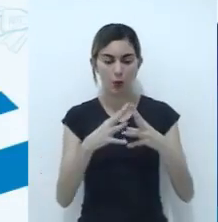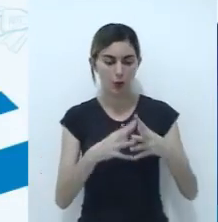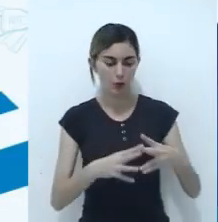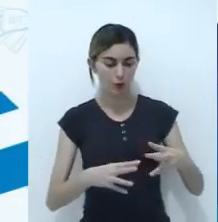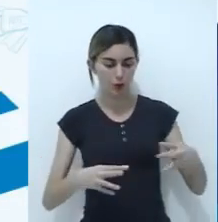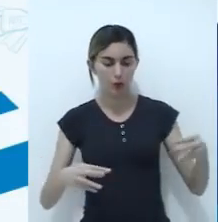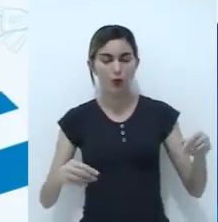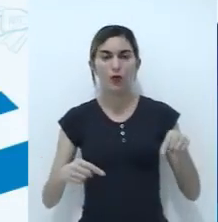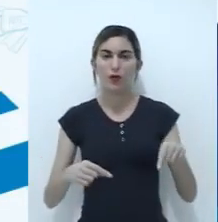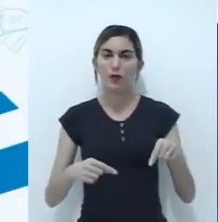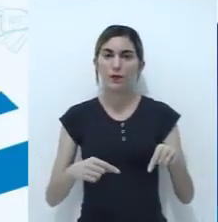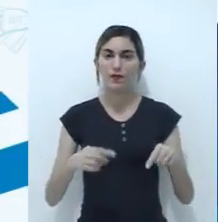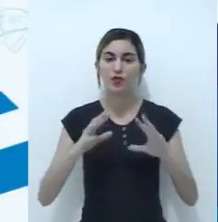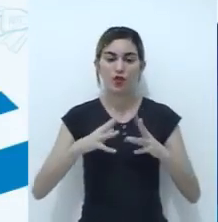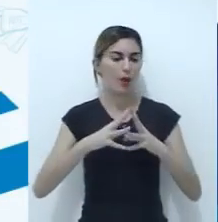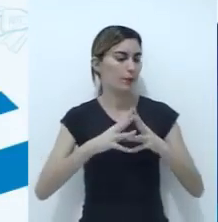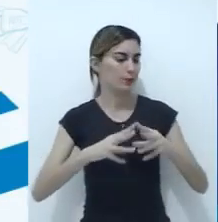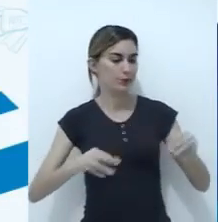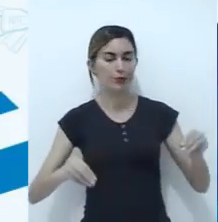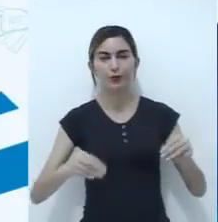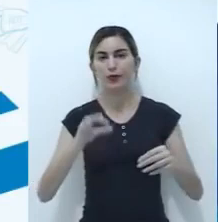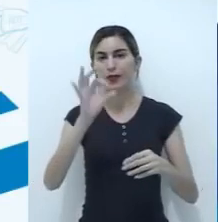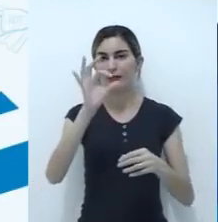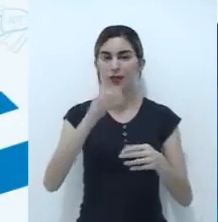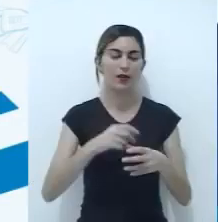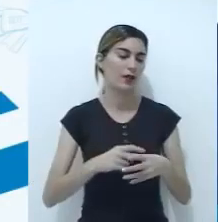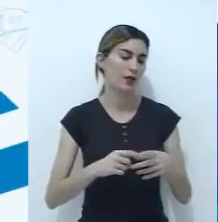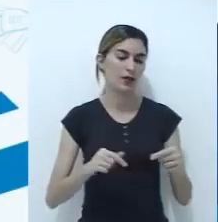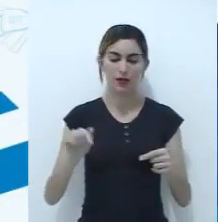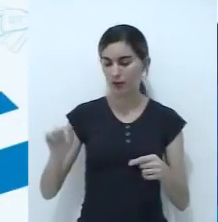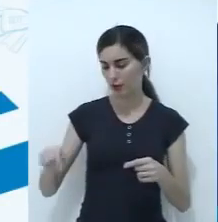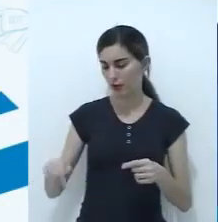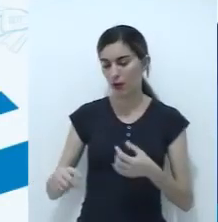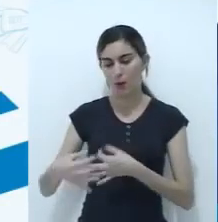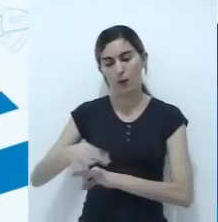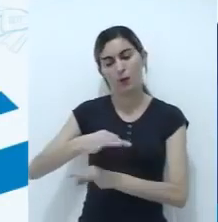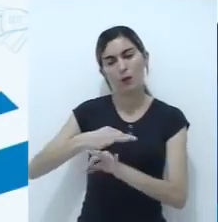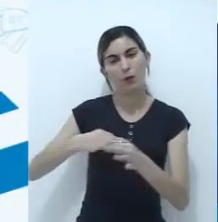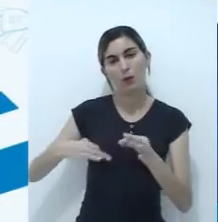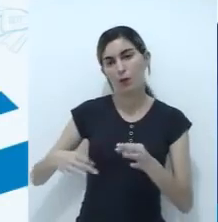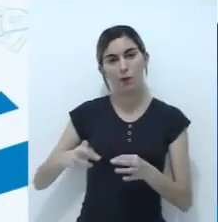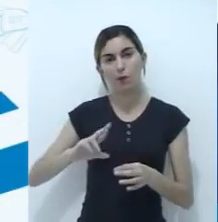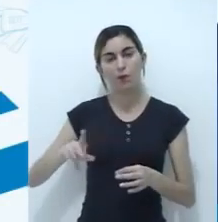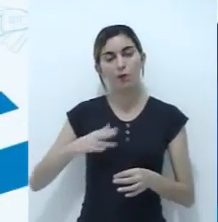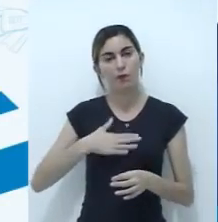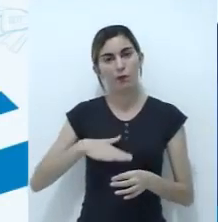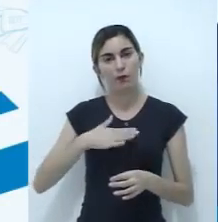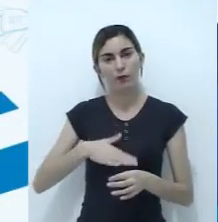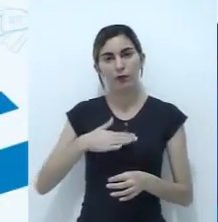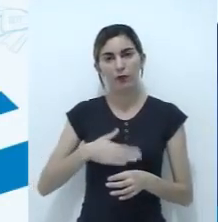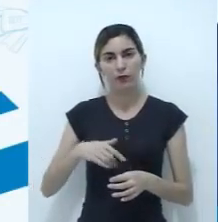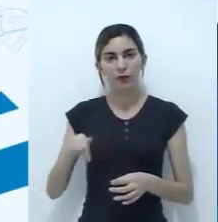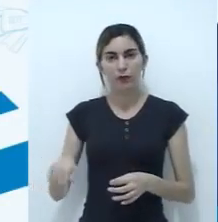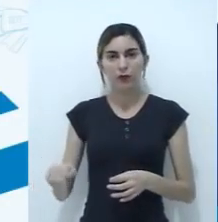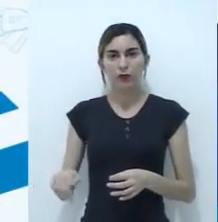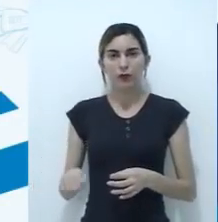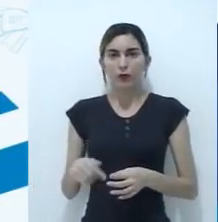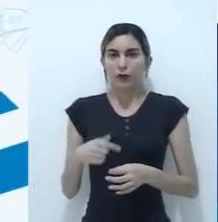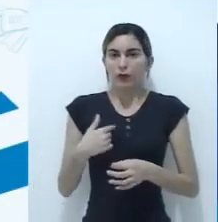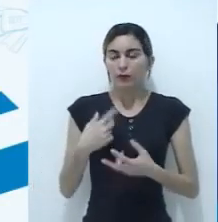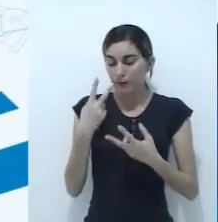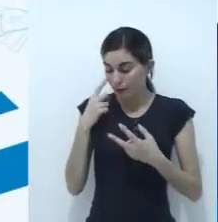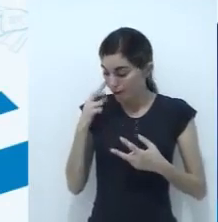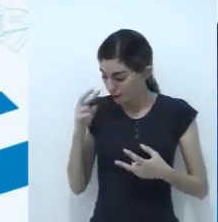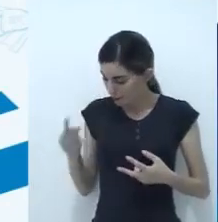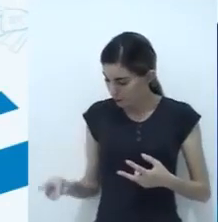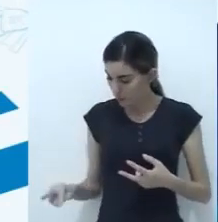pastilha efervescente ela já dissolveu. E aqui, onde as moléculas não estão tão agitadas,